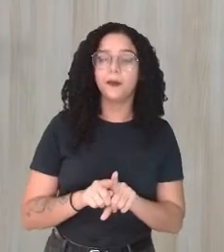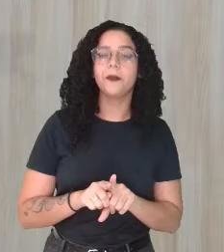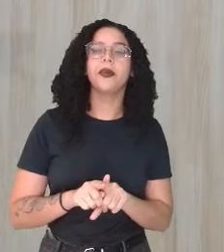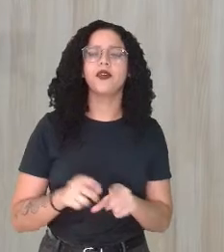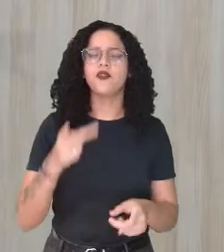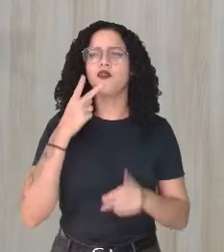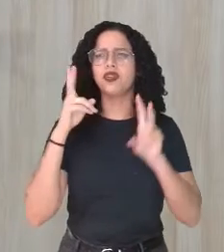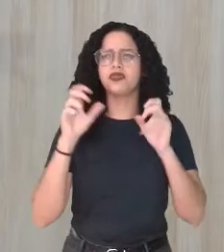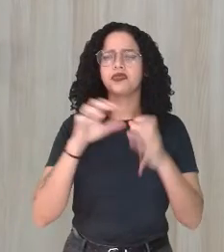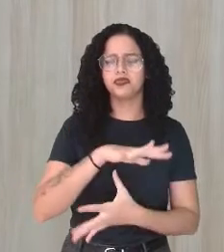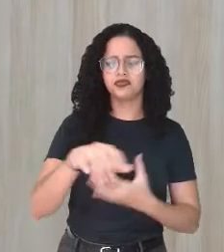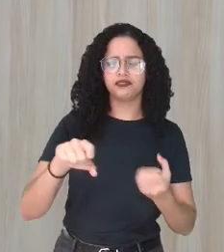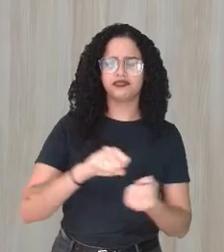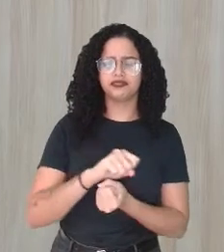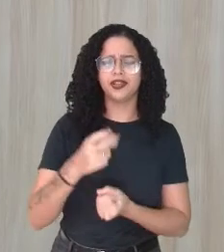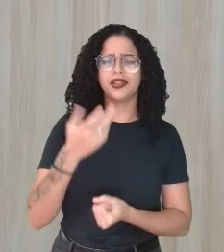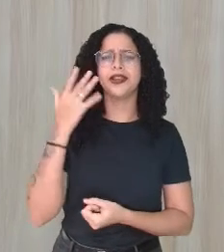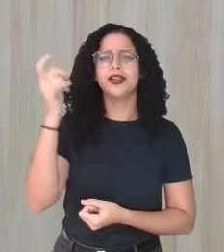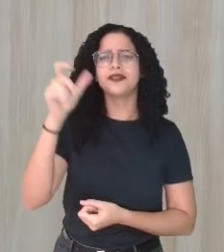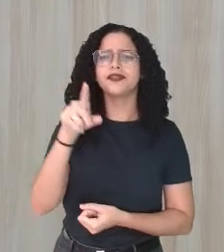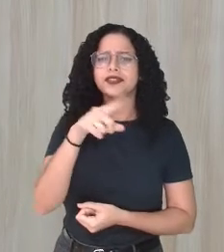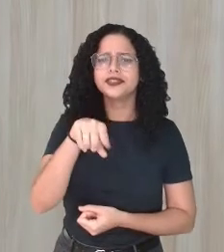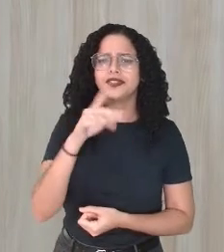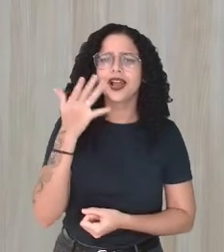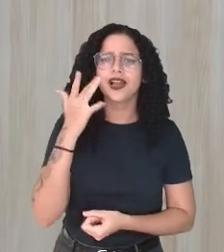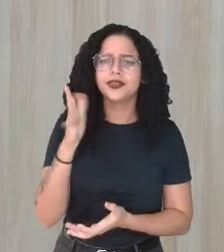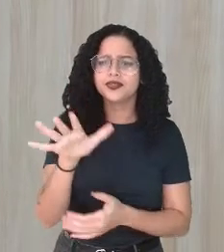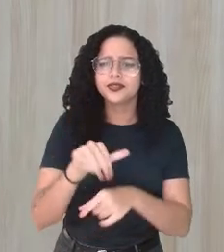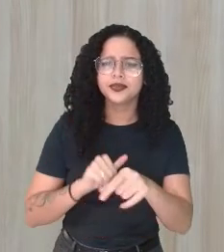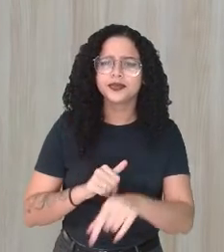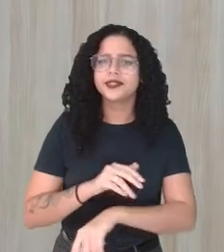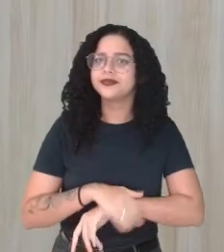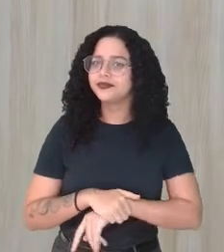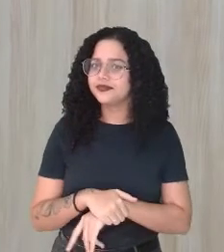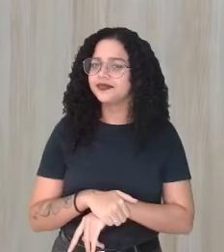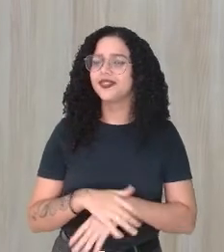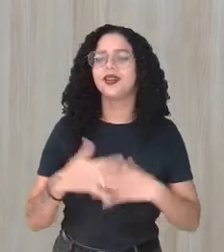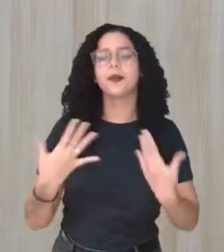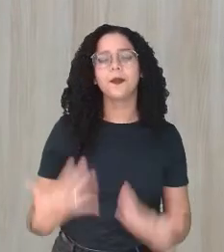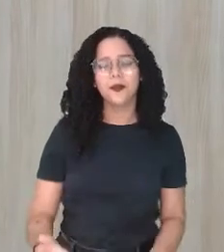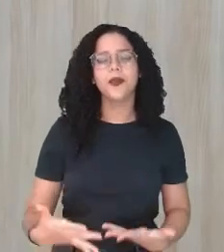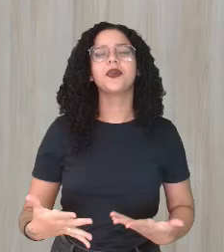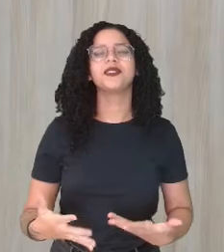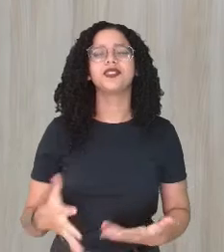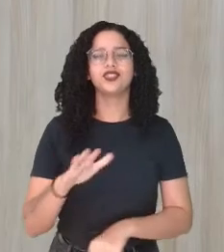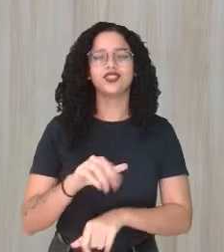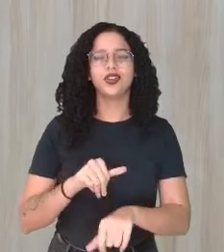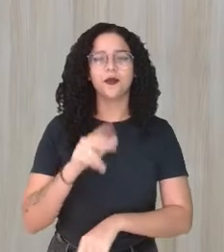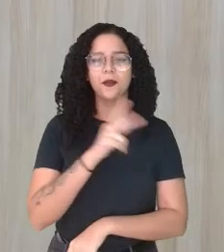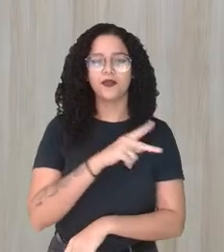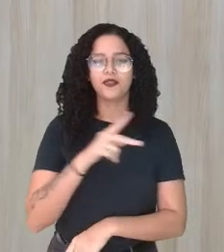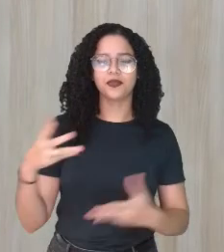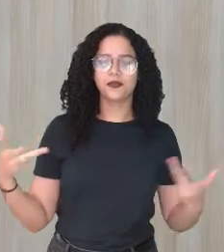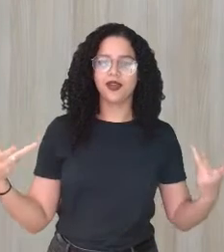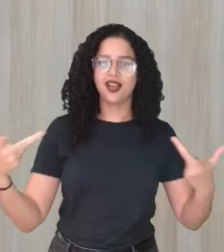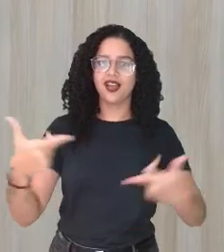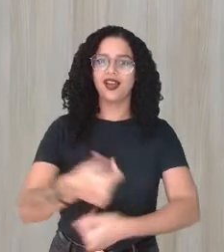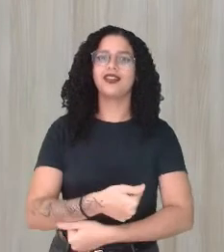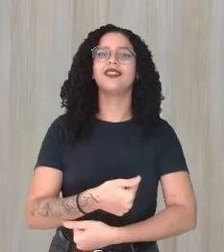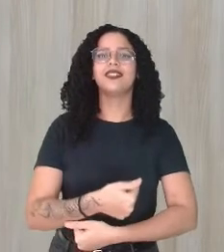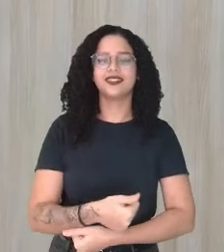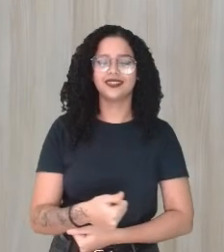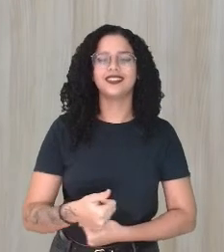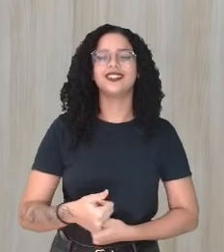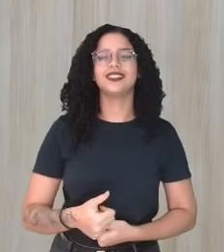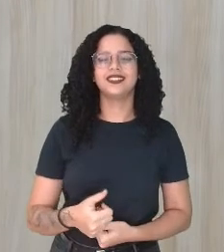de sustentabilidade, quem vocês acham que eu chamei aqui? Pois é, chamei a nossa professora maravilhosa, a